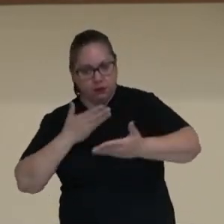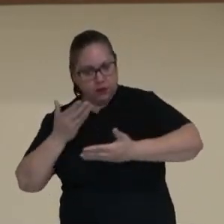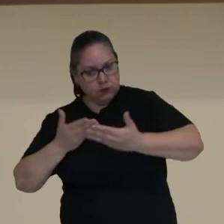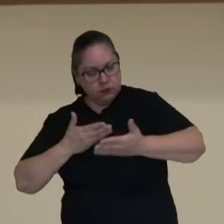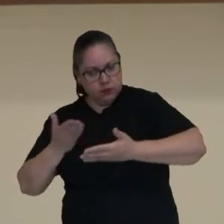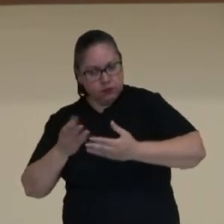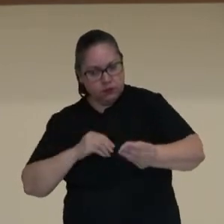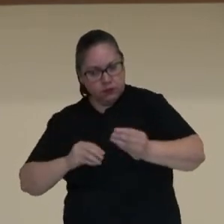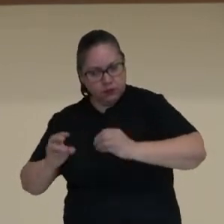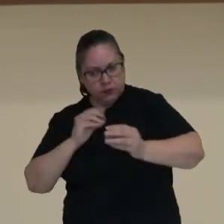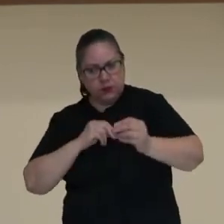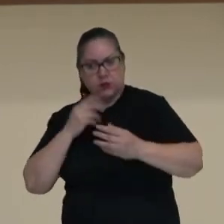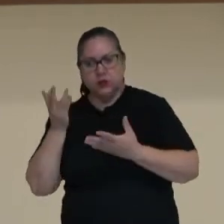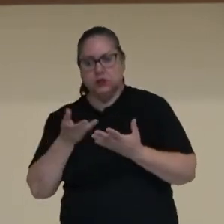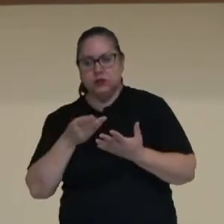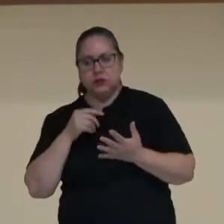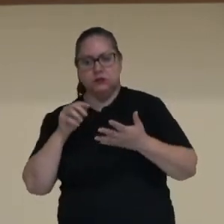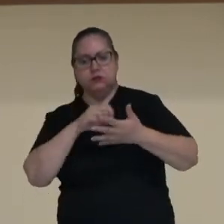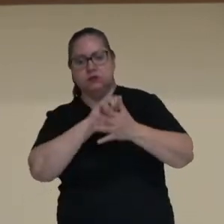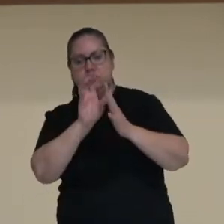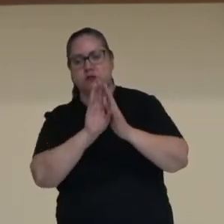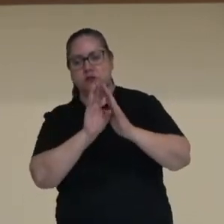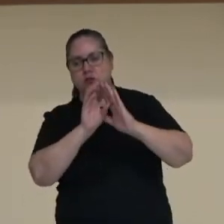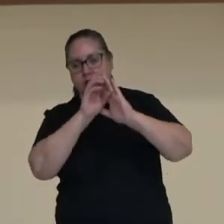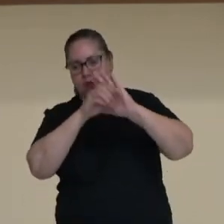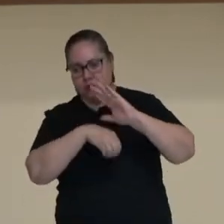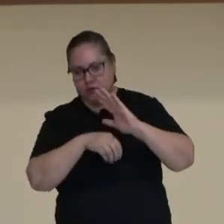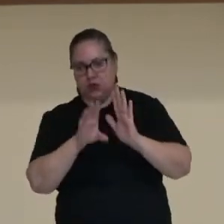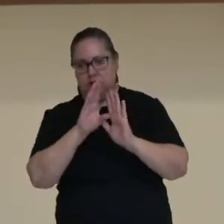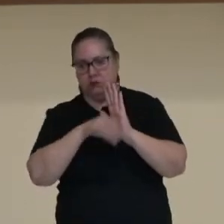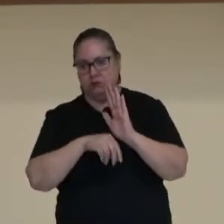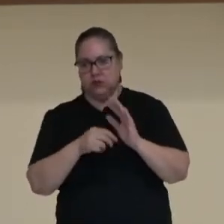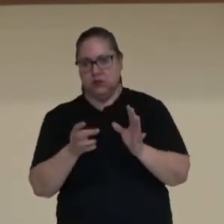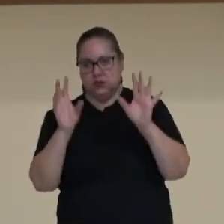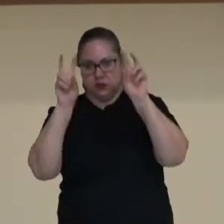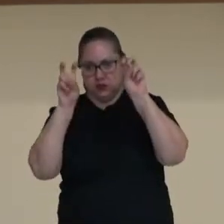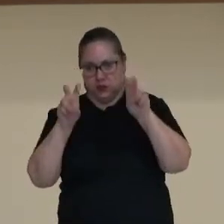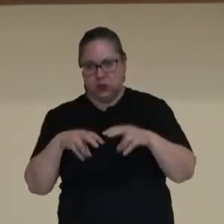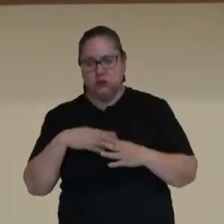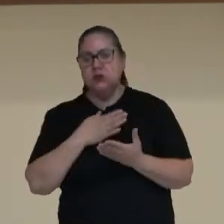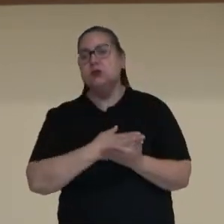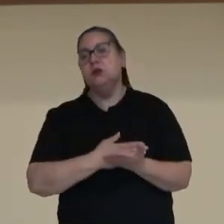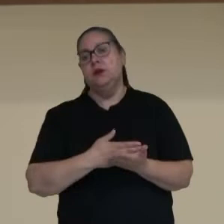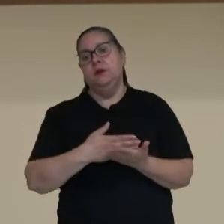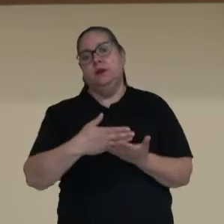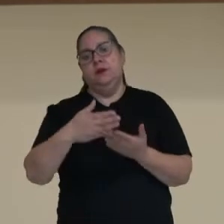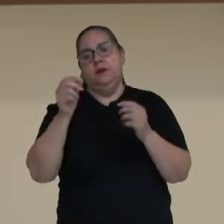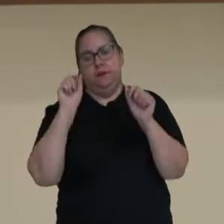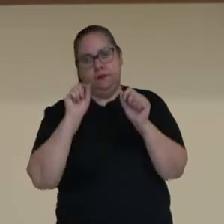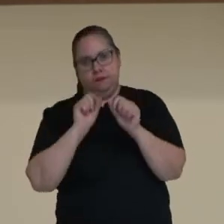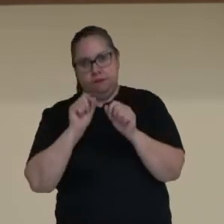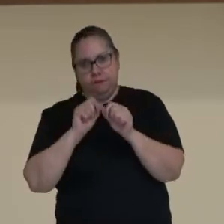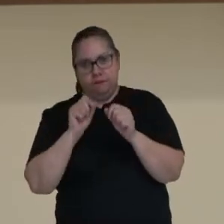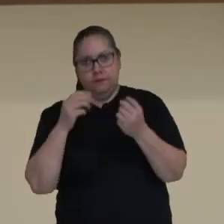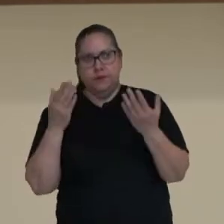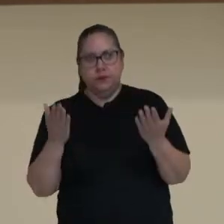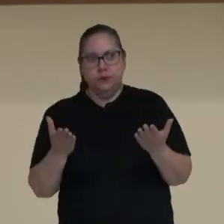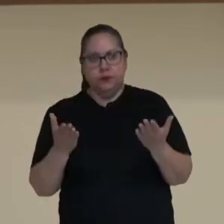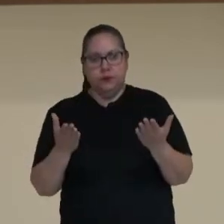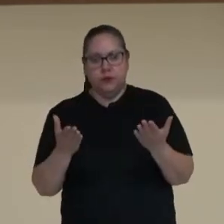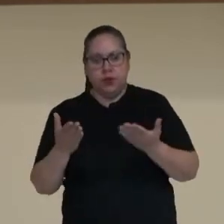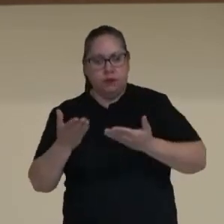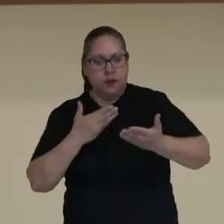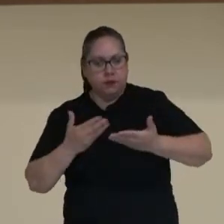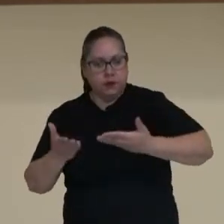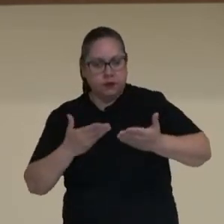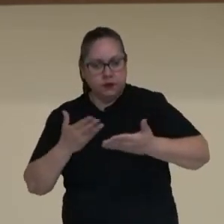desses argumentos, desses conceitos, desses temas, né? E a partir daí que eu consigo fazer esse debate,